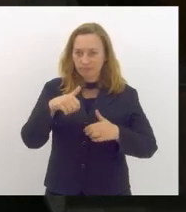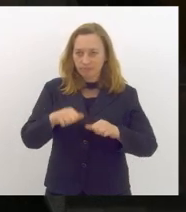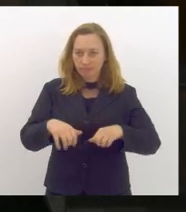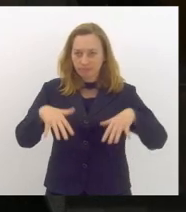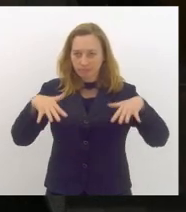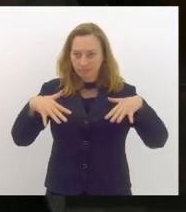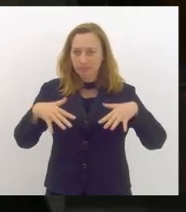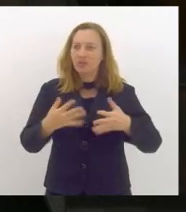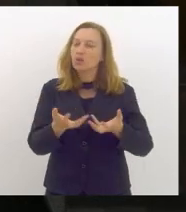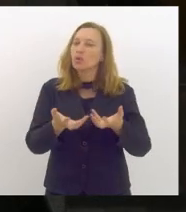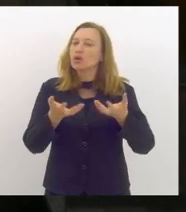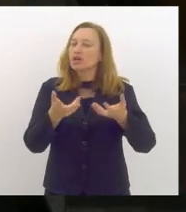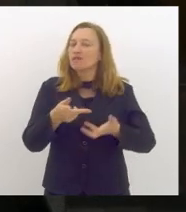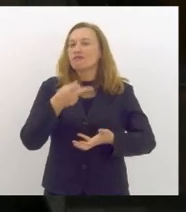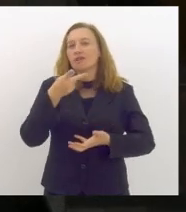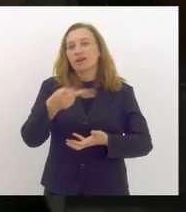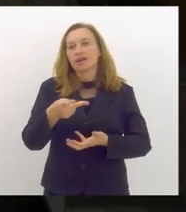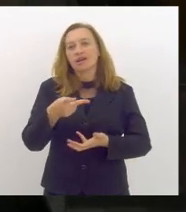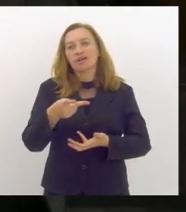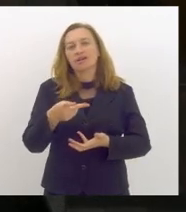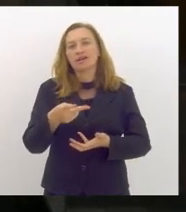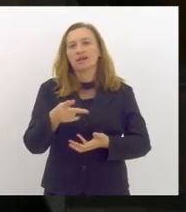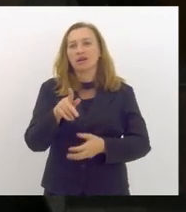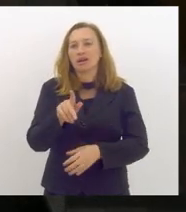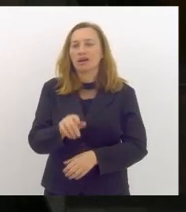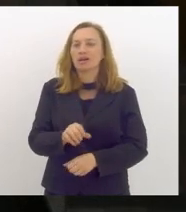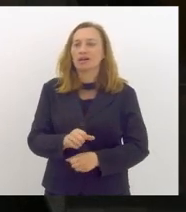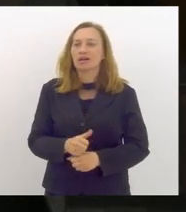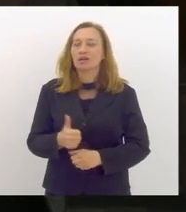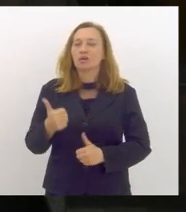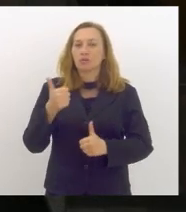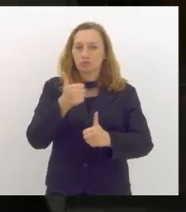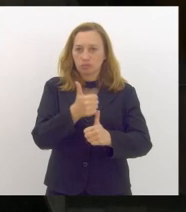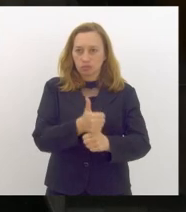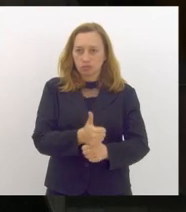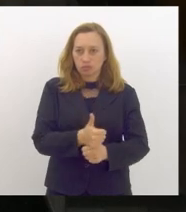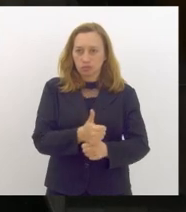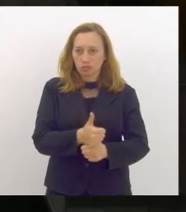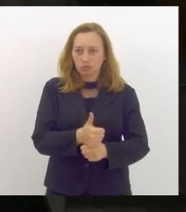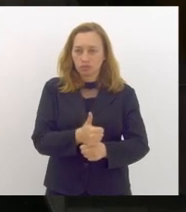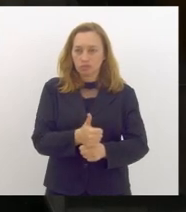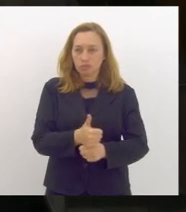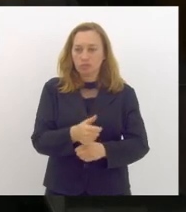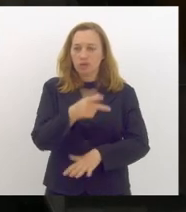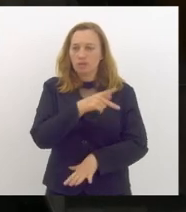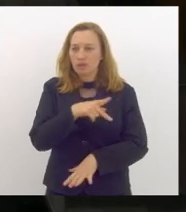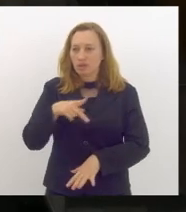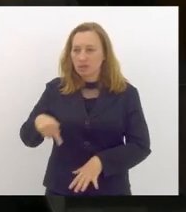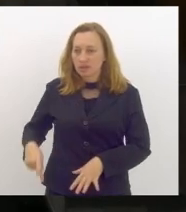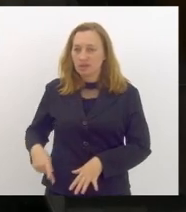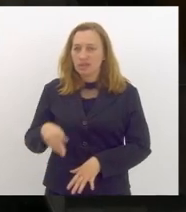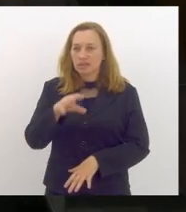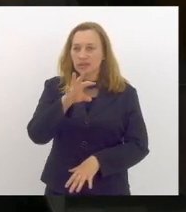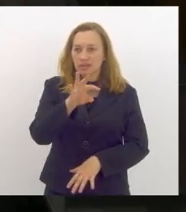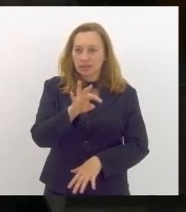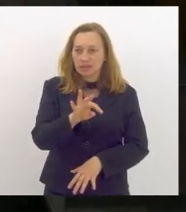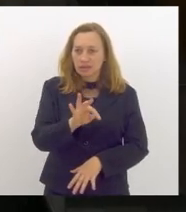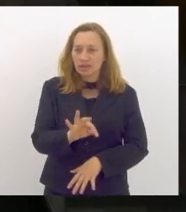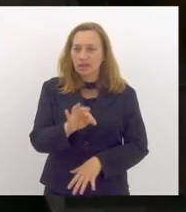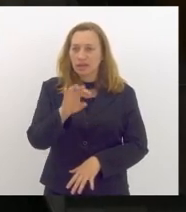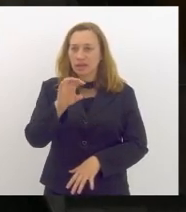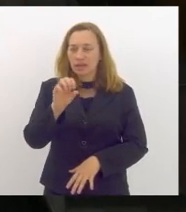eu queria citar a posse na presidência do TSE